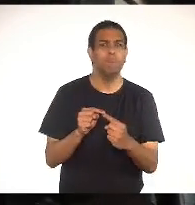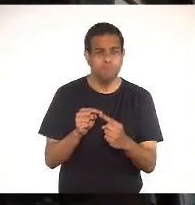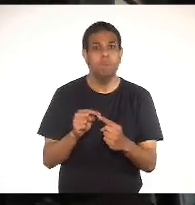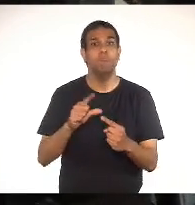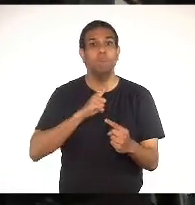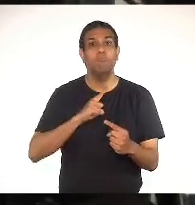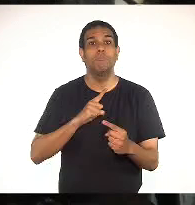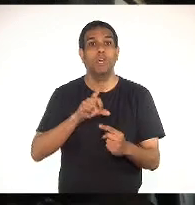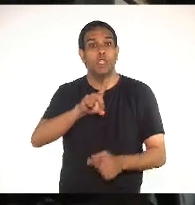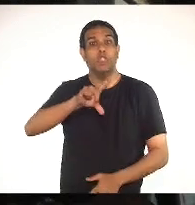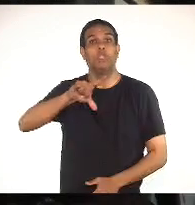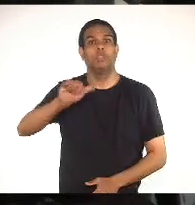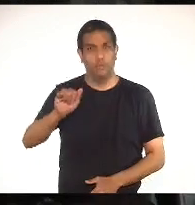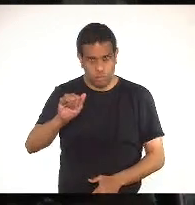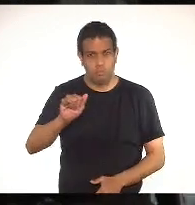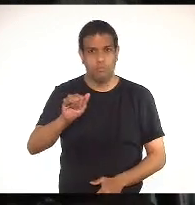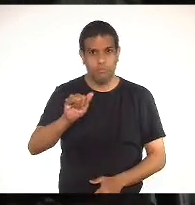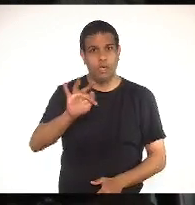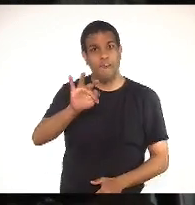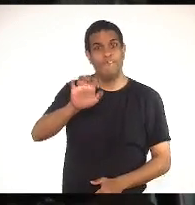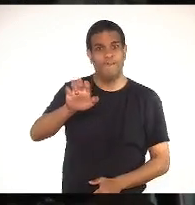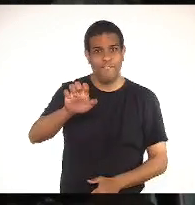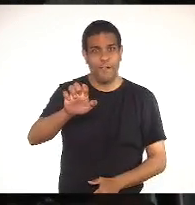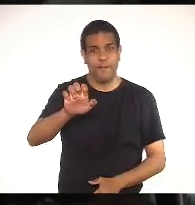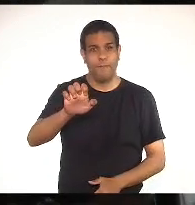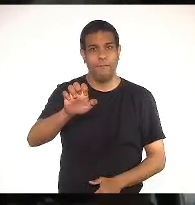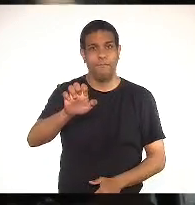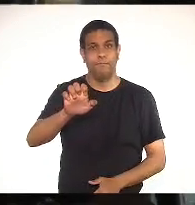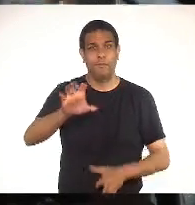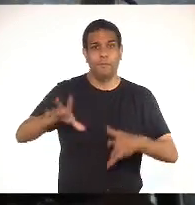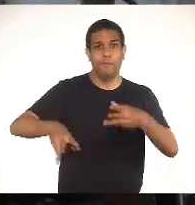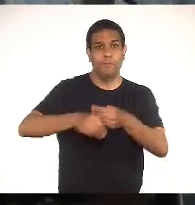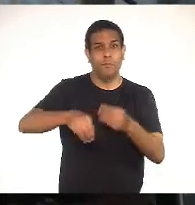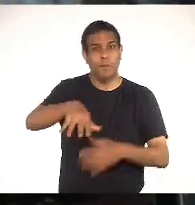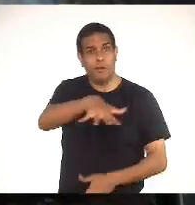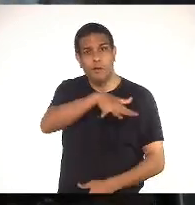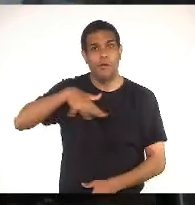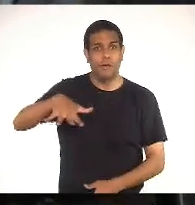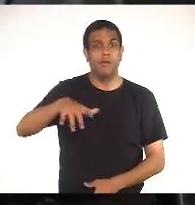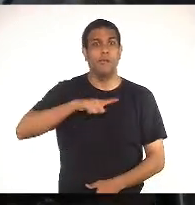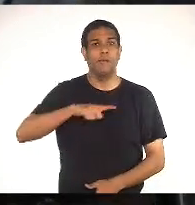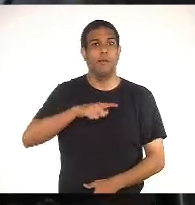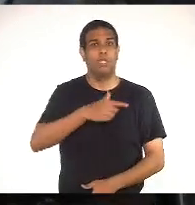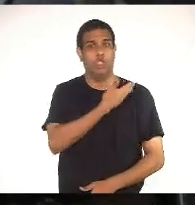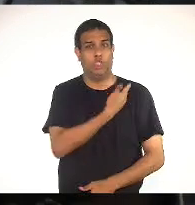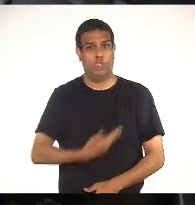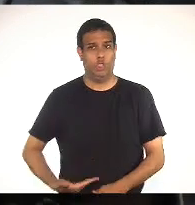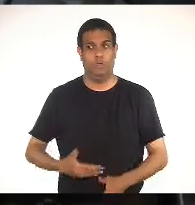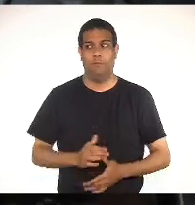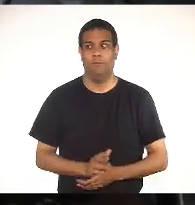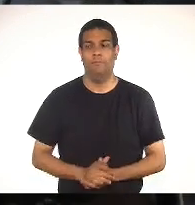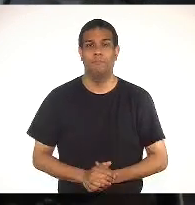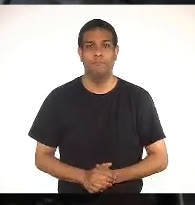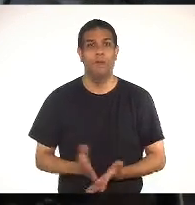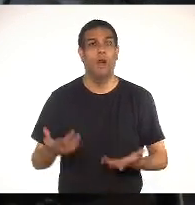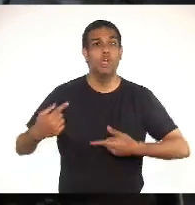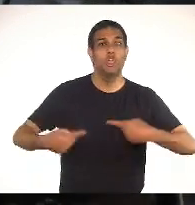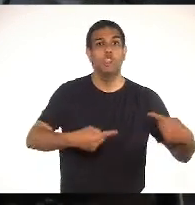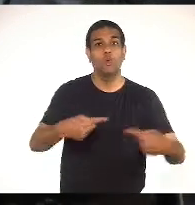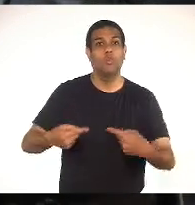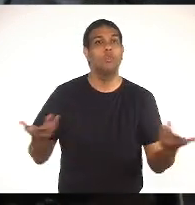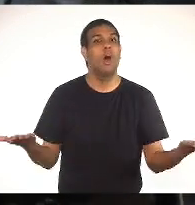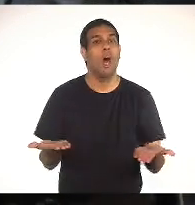Dia Estadual do Alto da Fé de Barcelona, no âmbito do Estado do Rio de Janeiro. Em